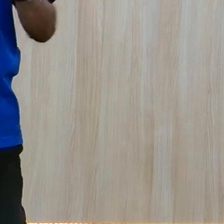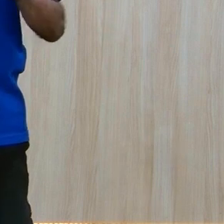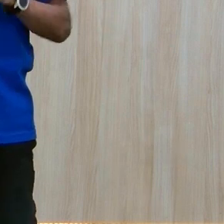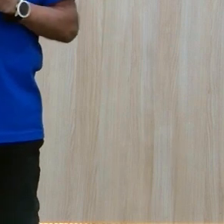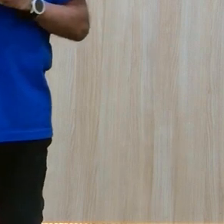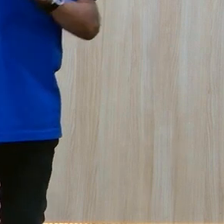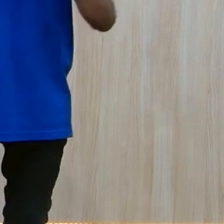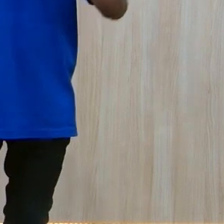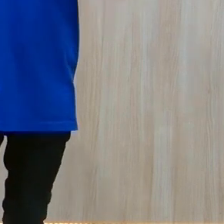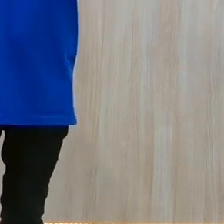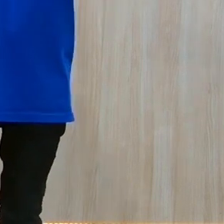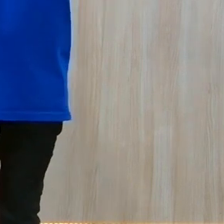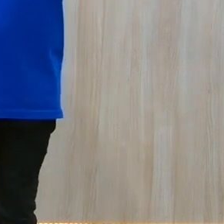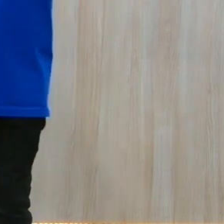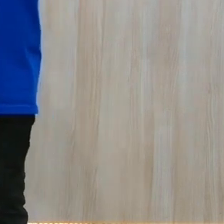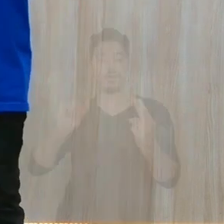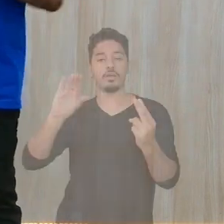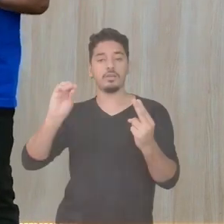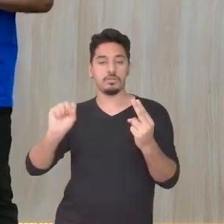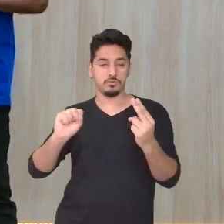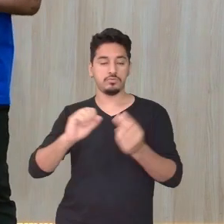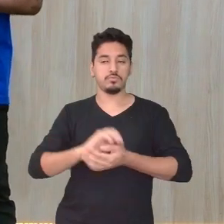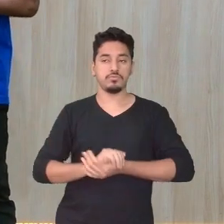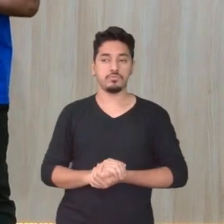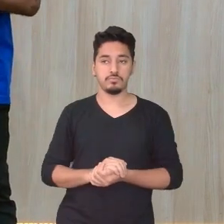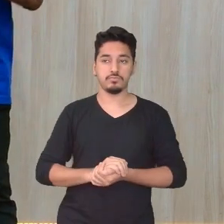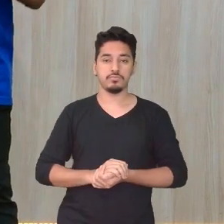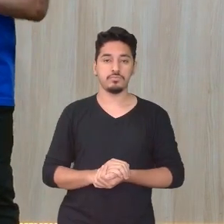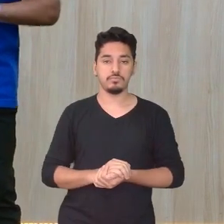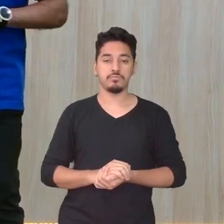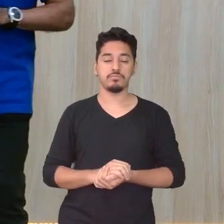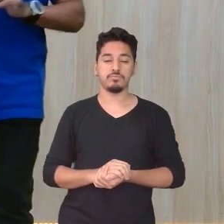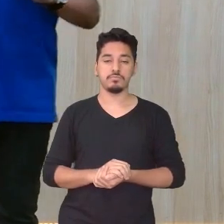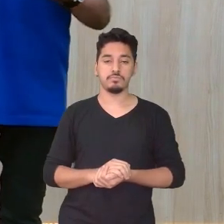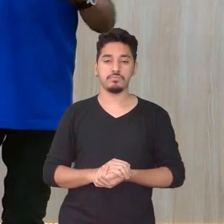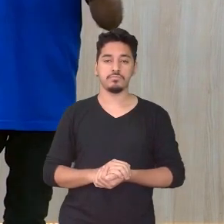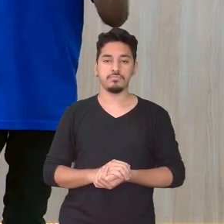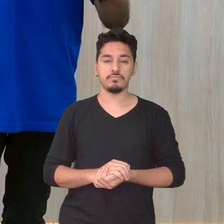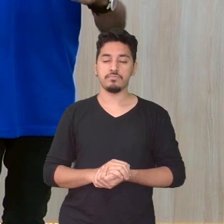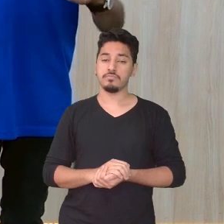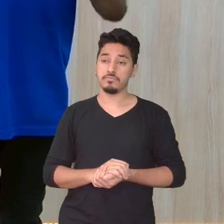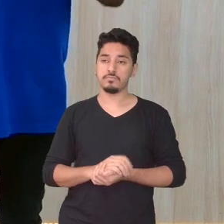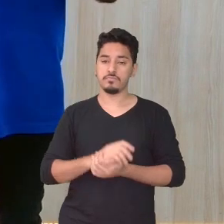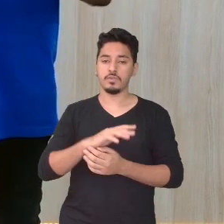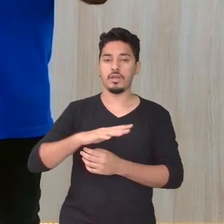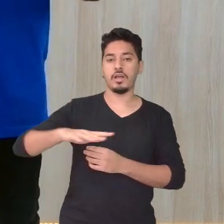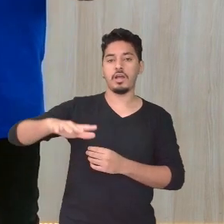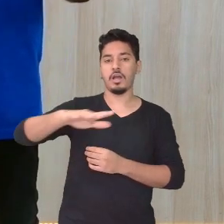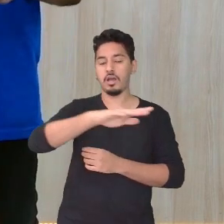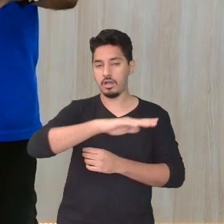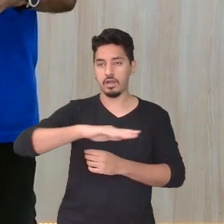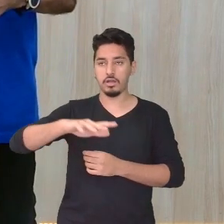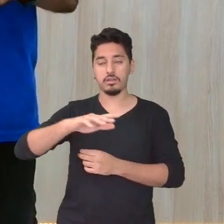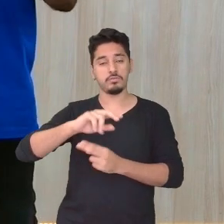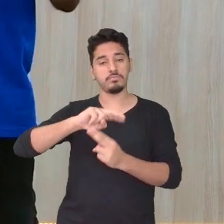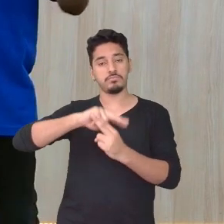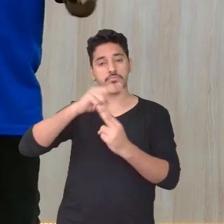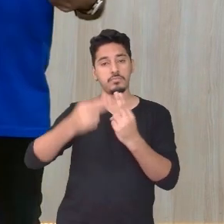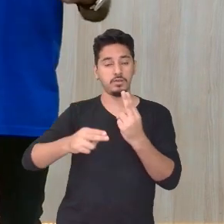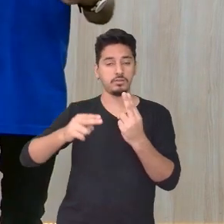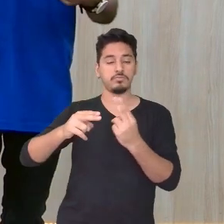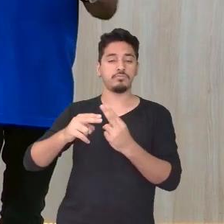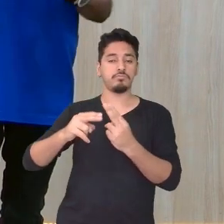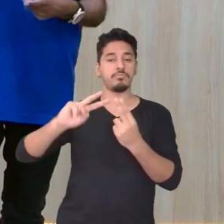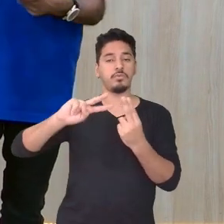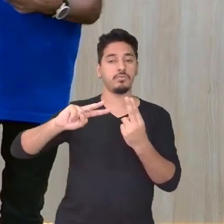Olha só. Lembrando um pouquinho das aulas anteriores de Ricardinho. Isso. Então, a área do círculo, πr ao quadrado, que é a